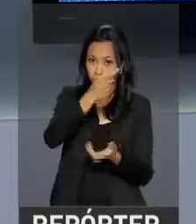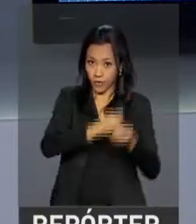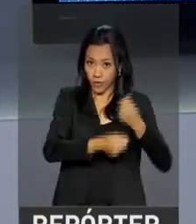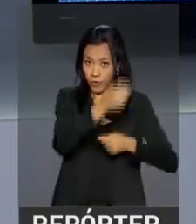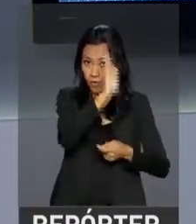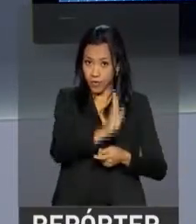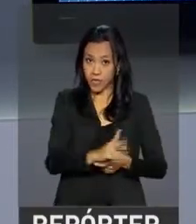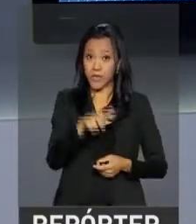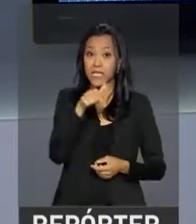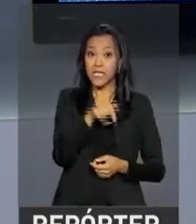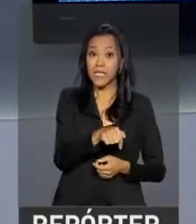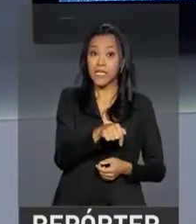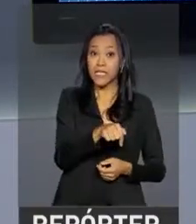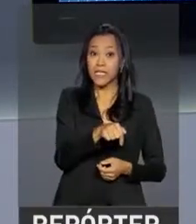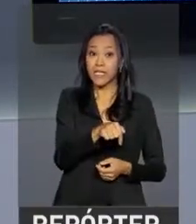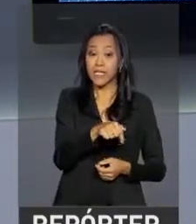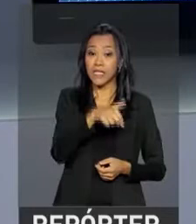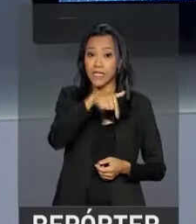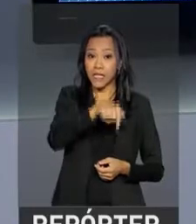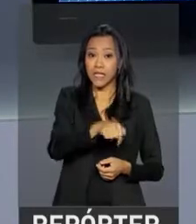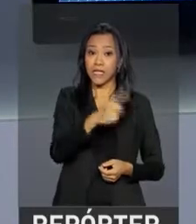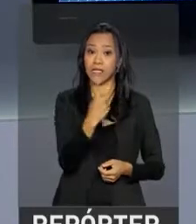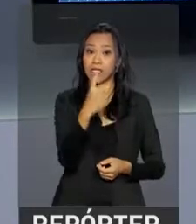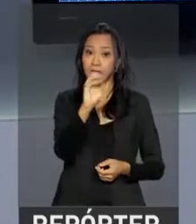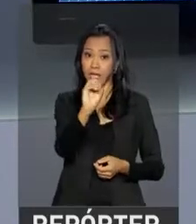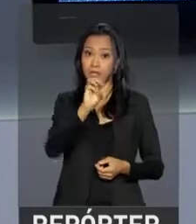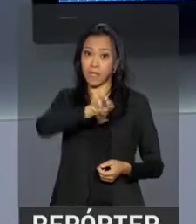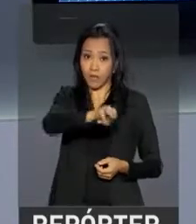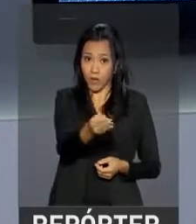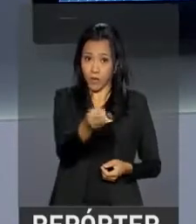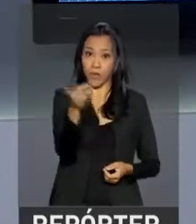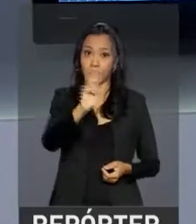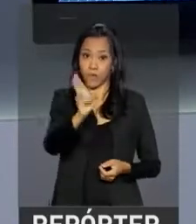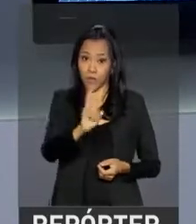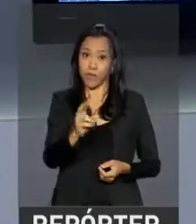cerca de 710 milhões de dólares. A